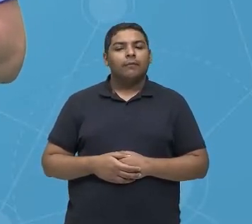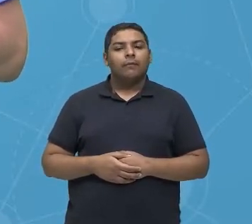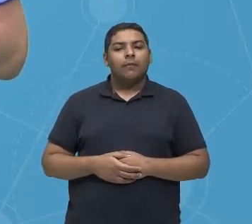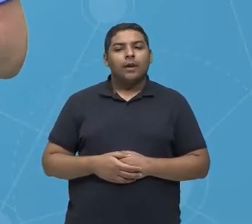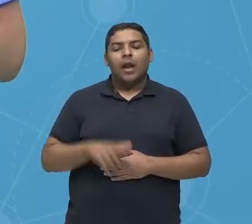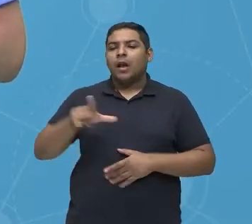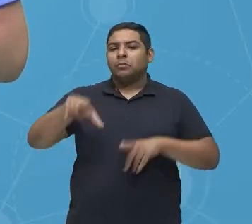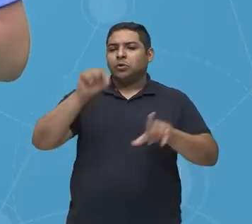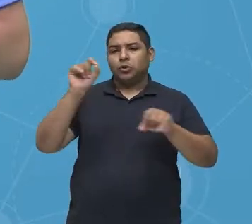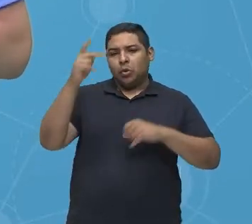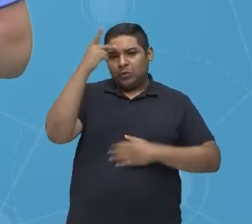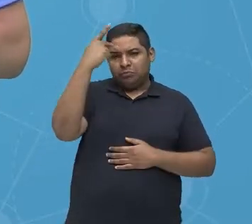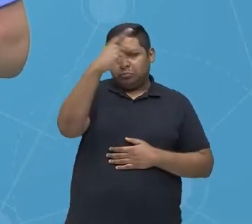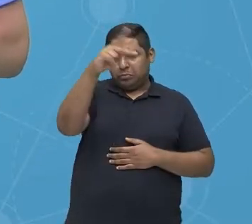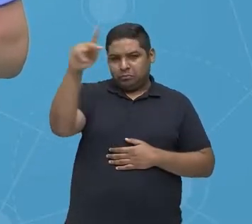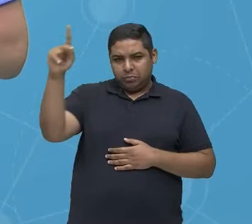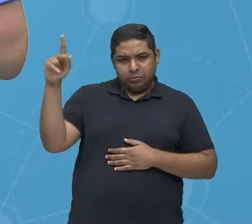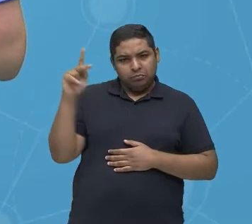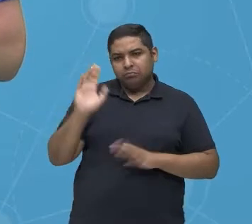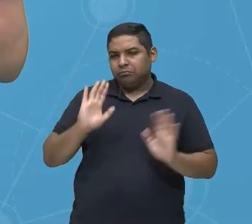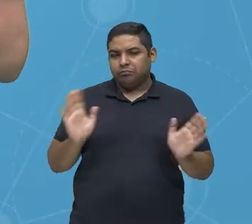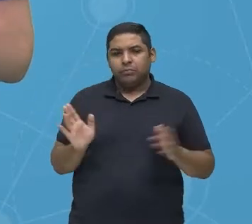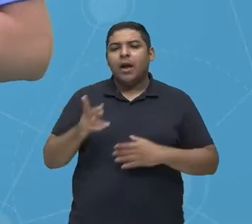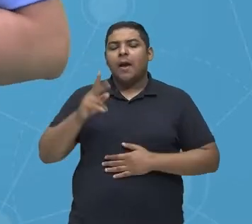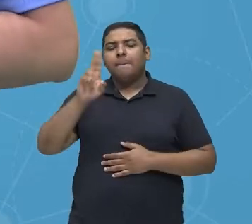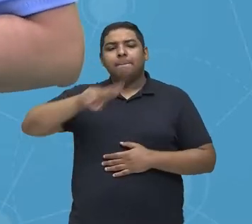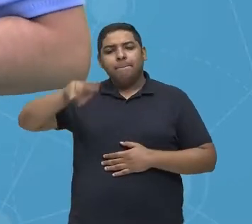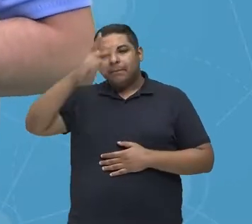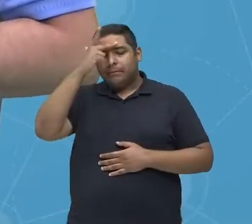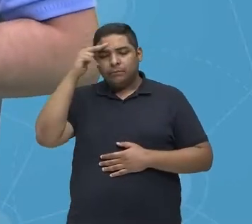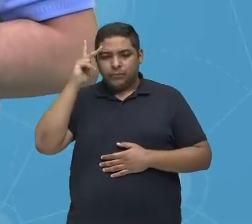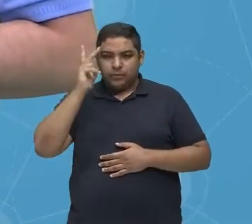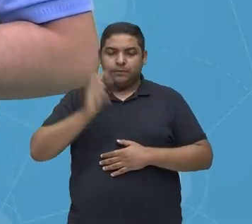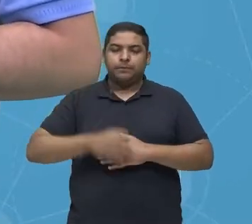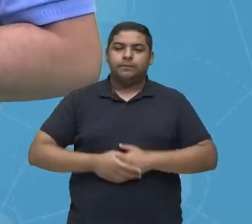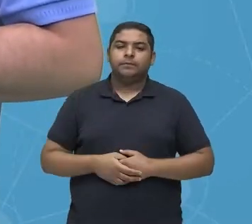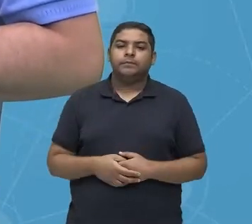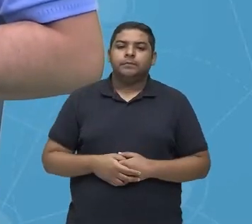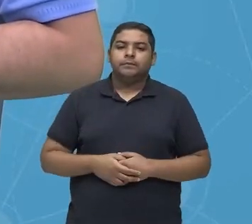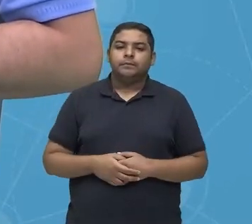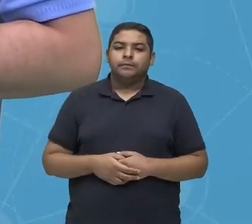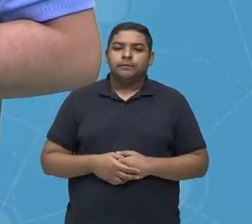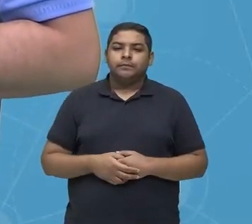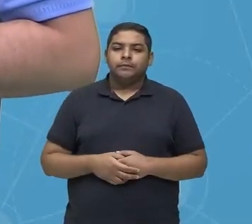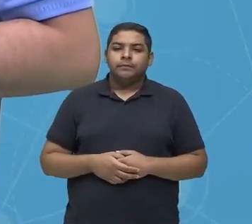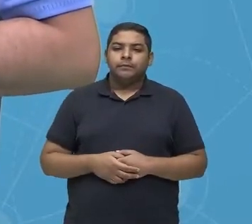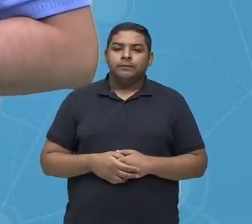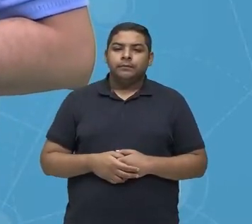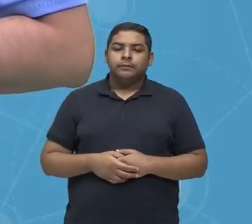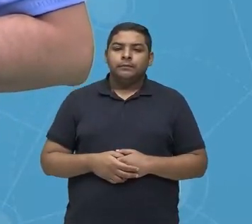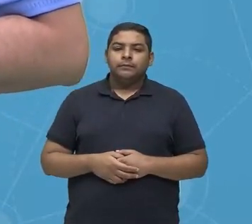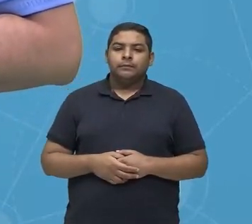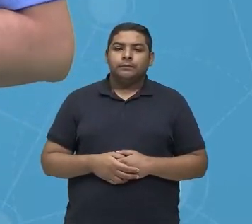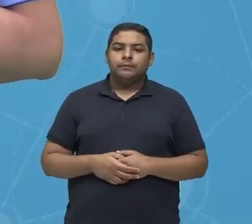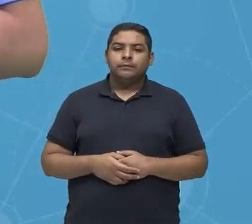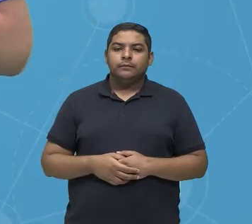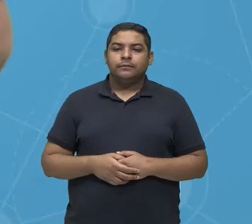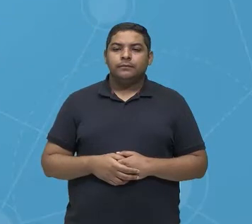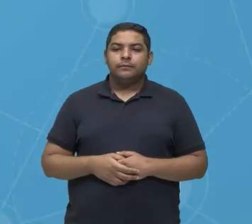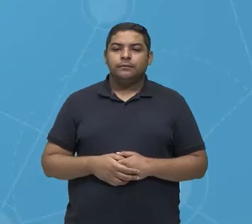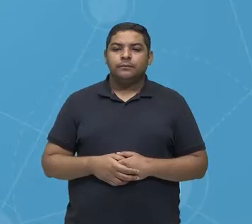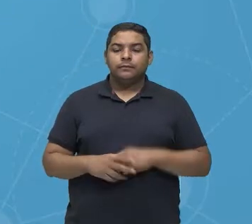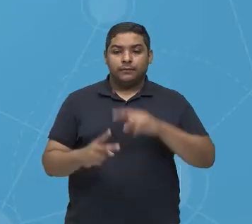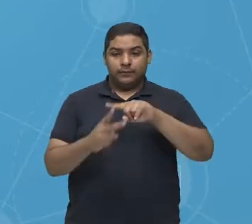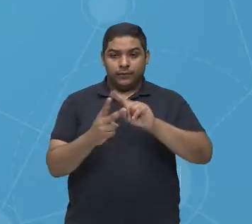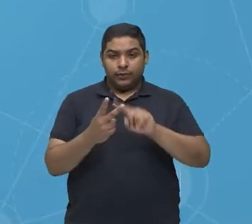de escolha aí do falante, tá? Do usuário da língua inglesa. Então, were not or weren't, ok? Vou mostrar